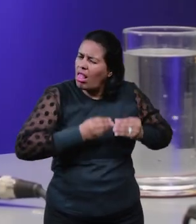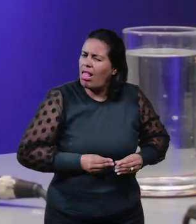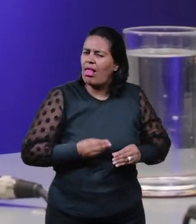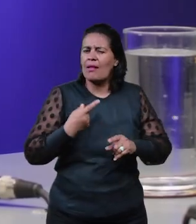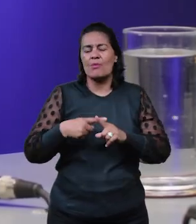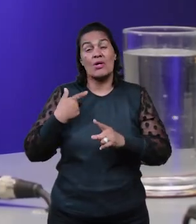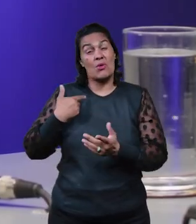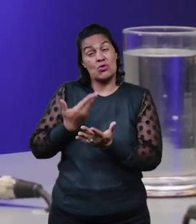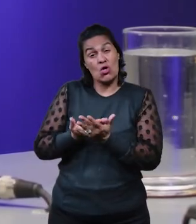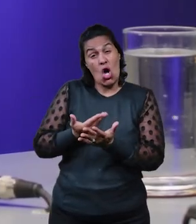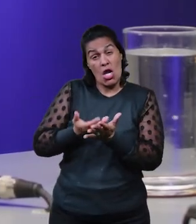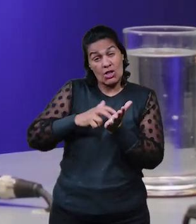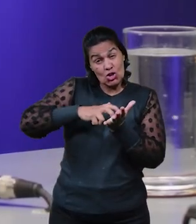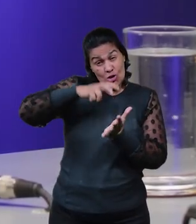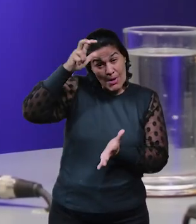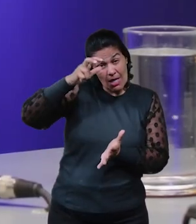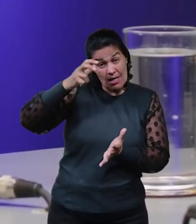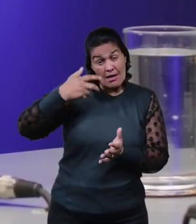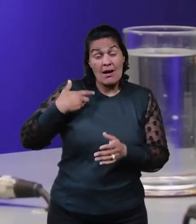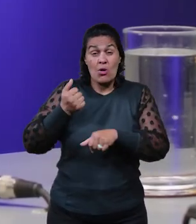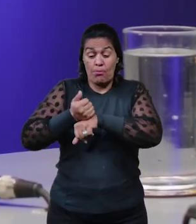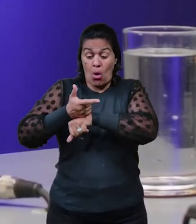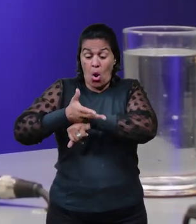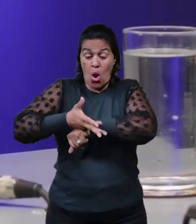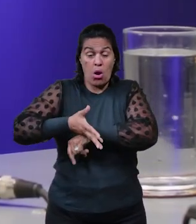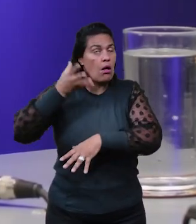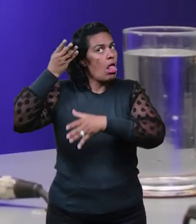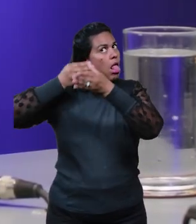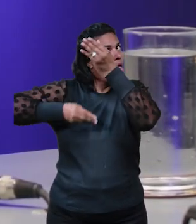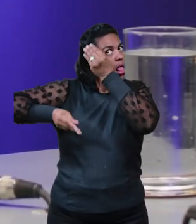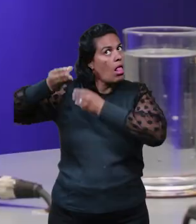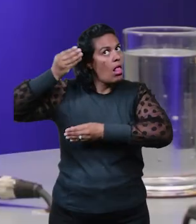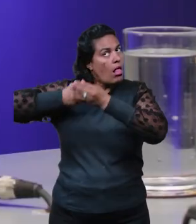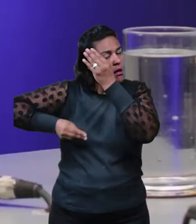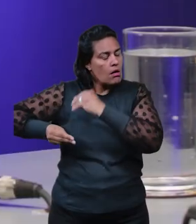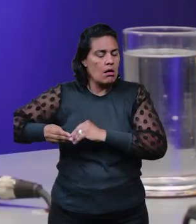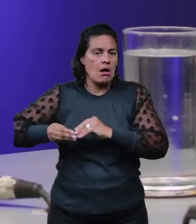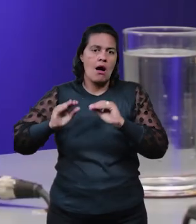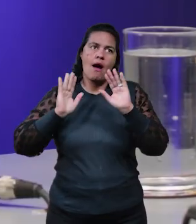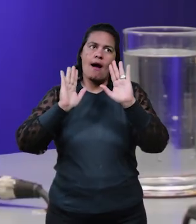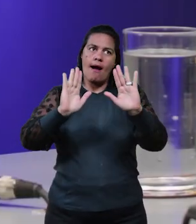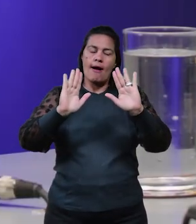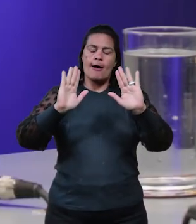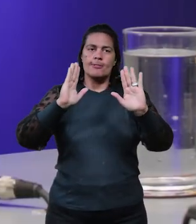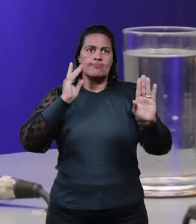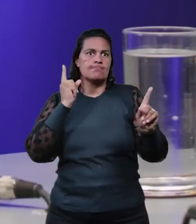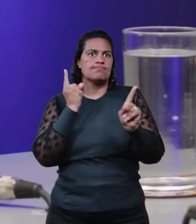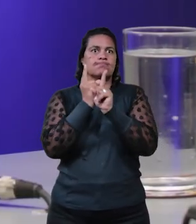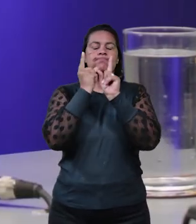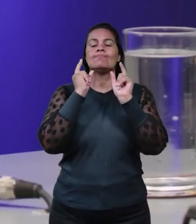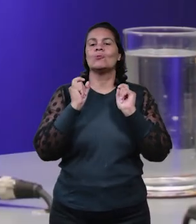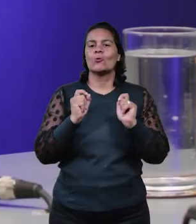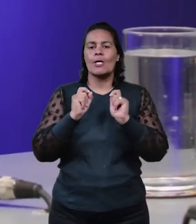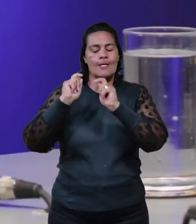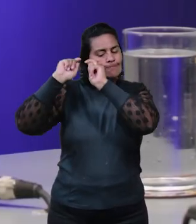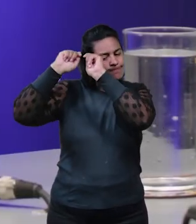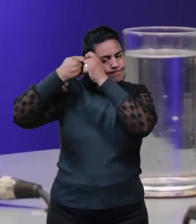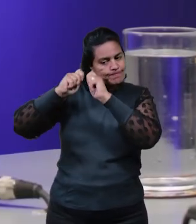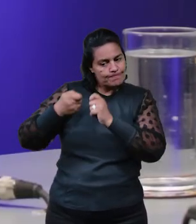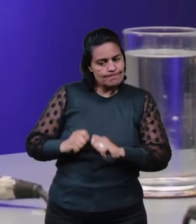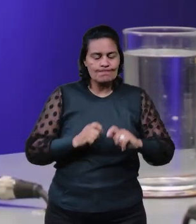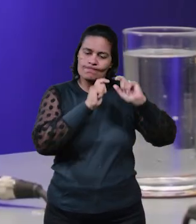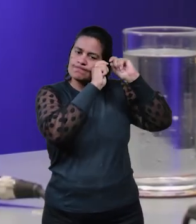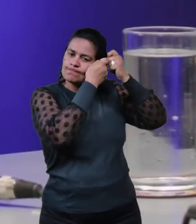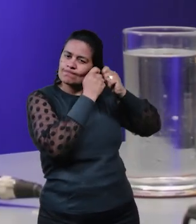com o cabelo feito. Aí eu vi nas tranças uma forma de me livrar, sabe, de